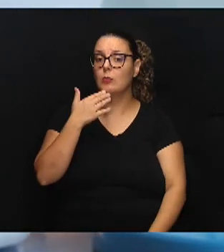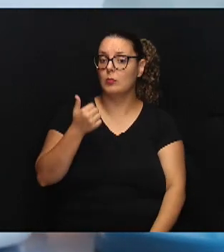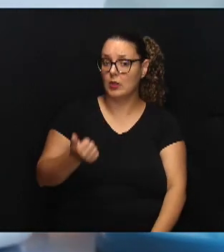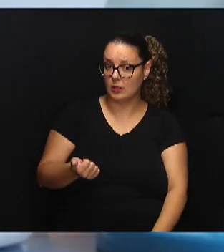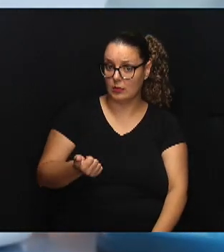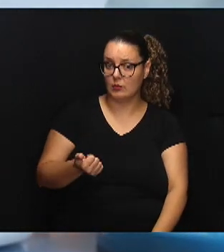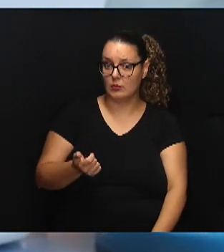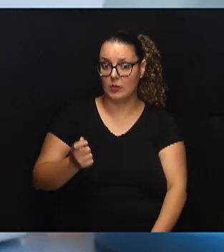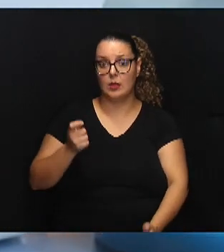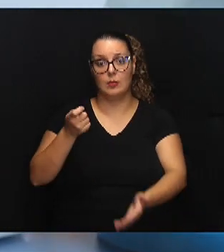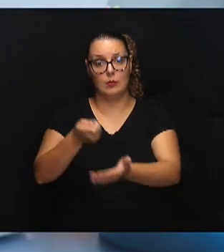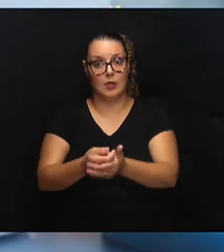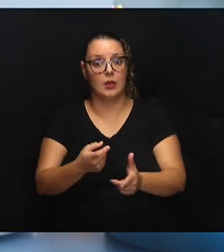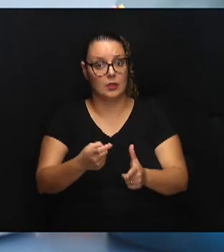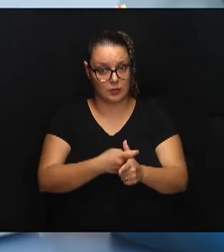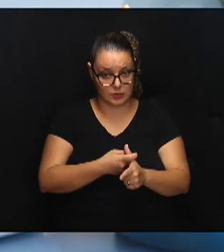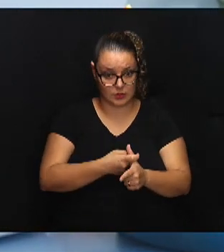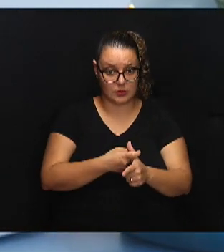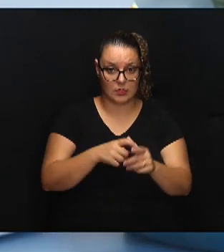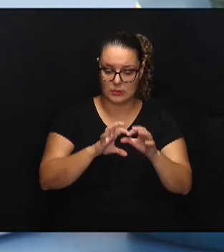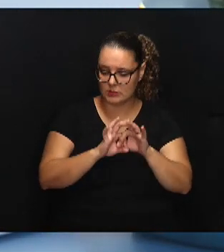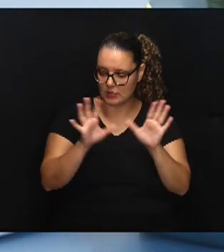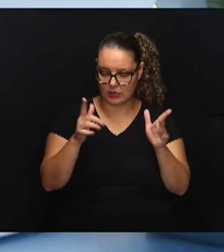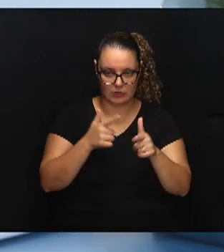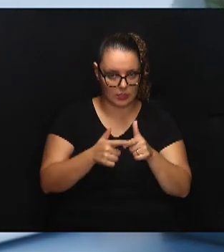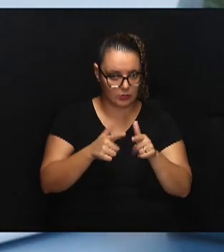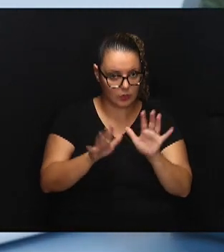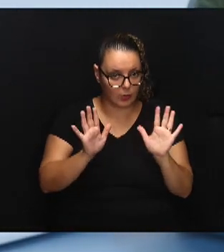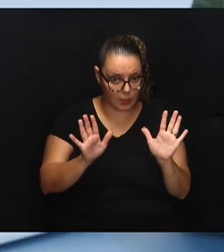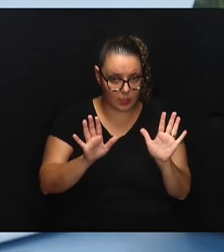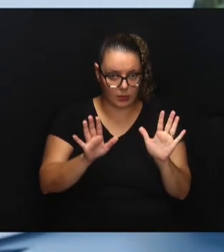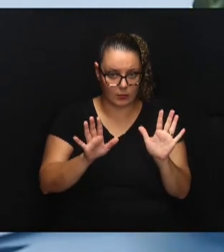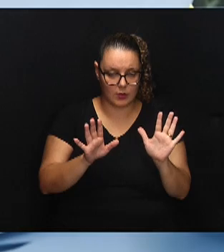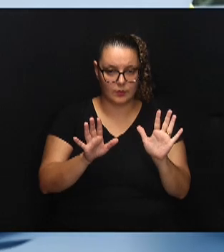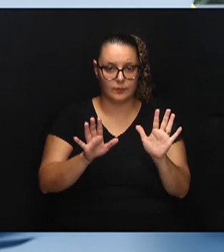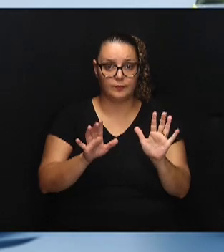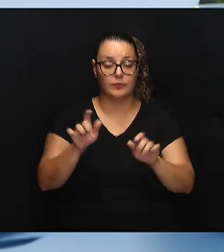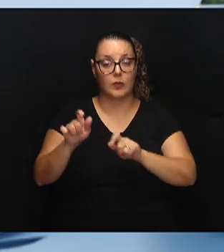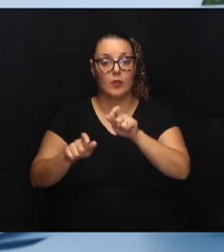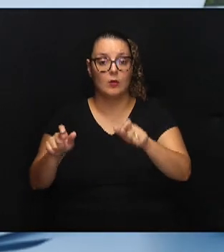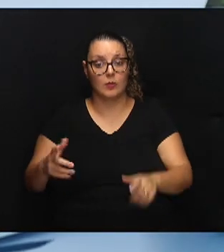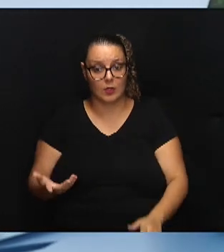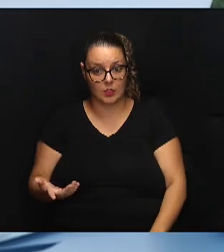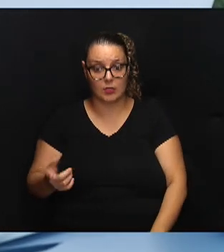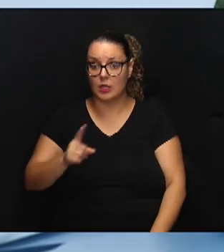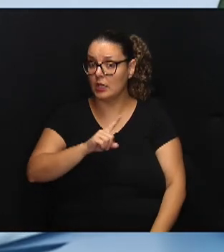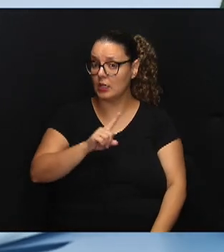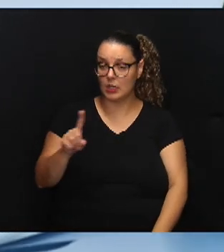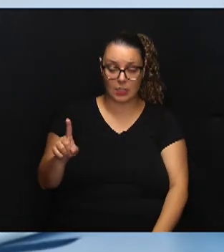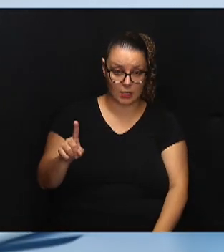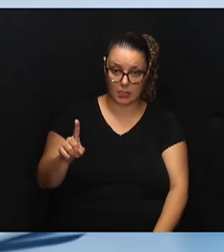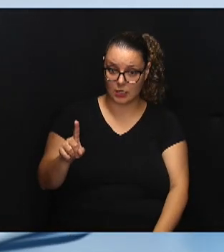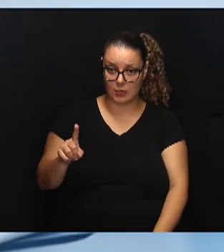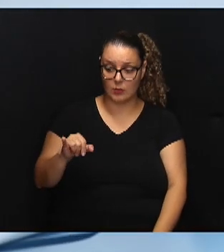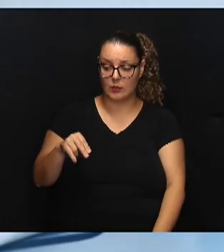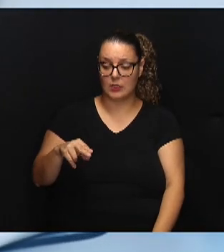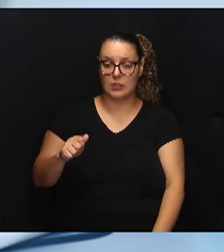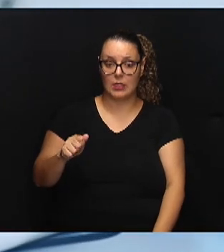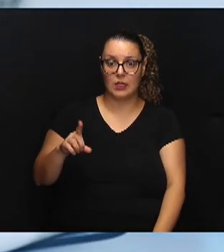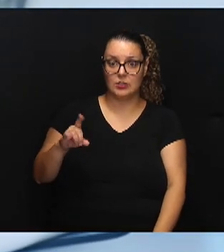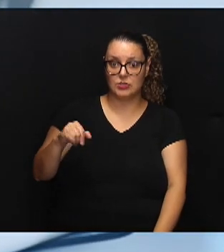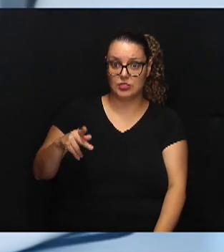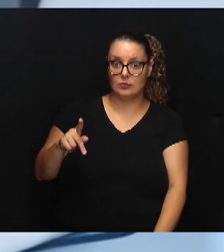é pagar a dívida, se livra do problema, tá? Para aquelas pessoas que não estão inadimplentes, só